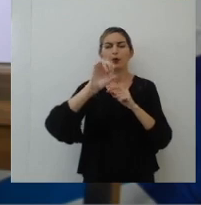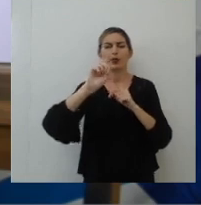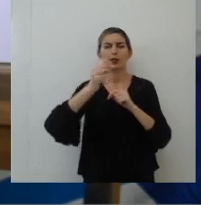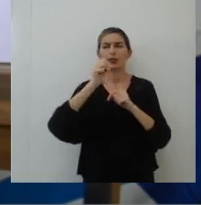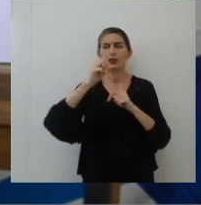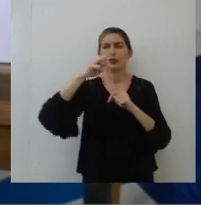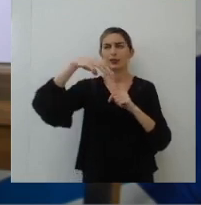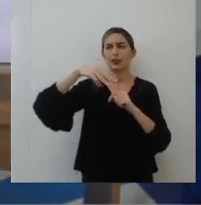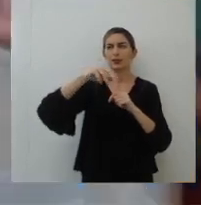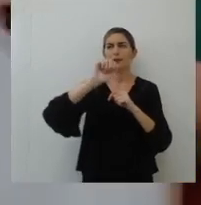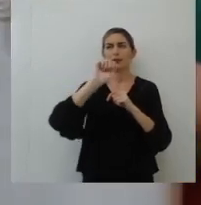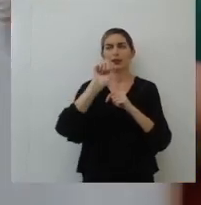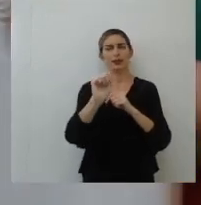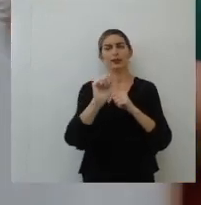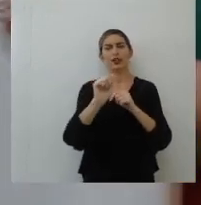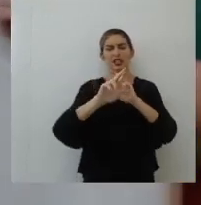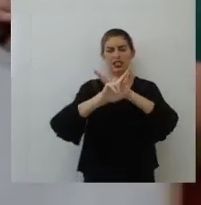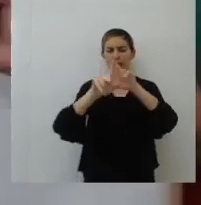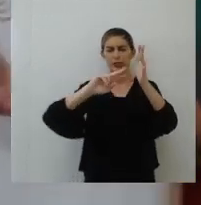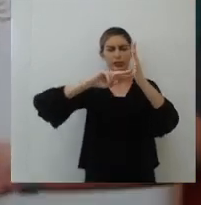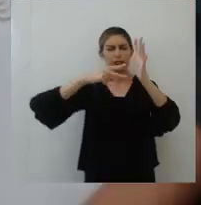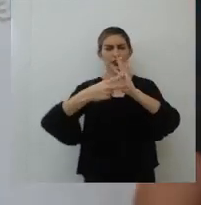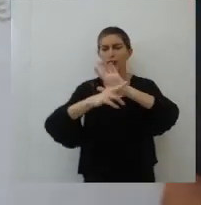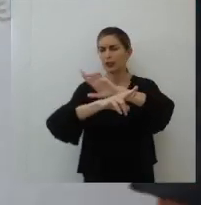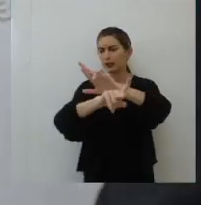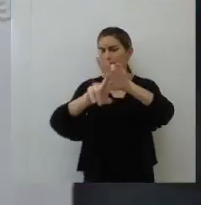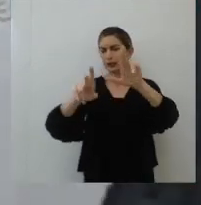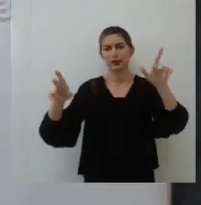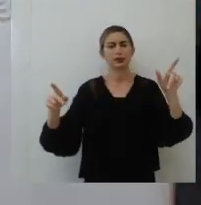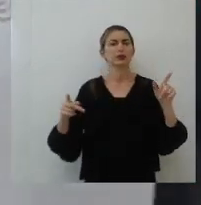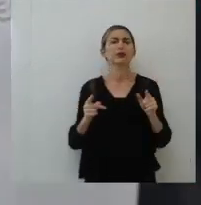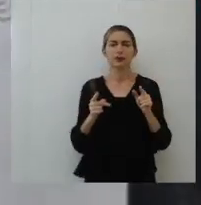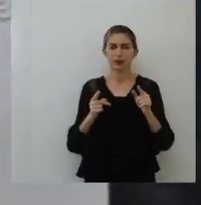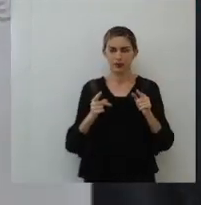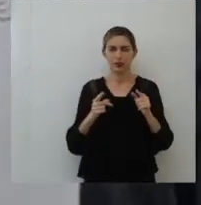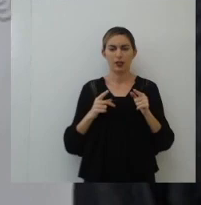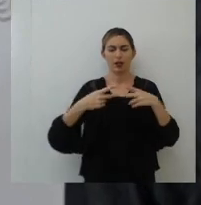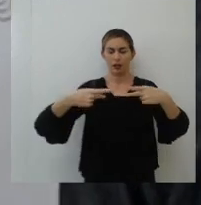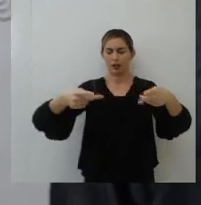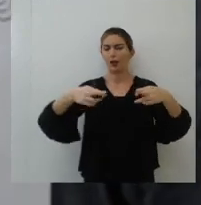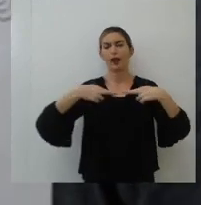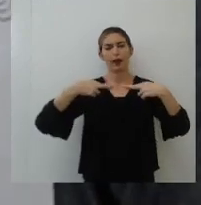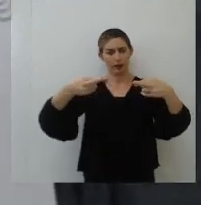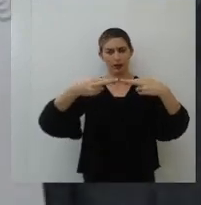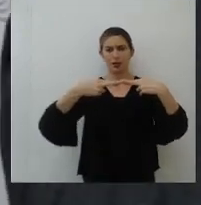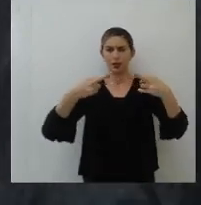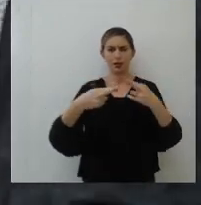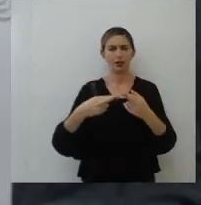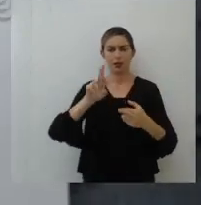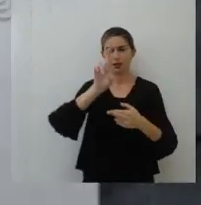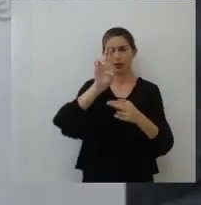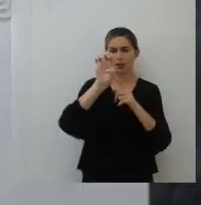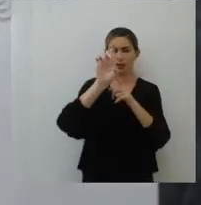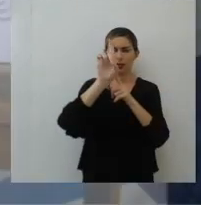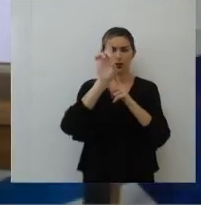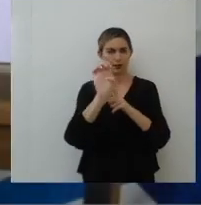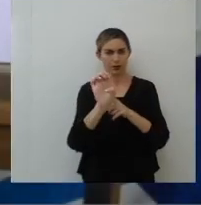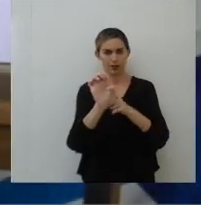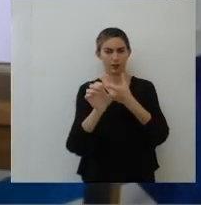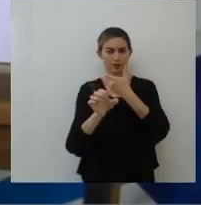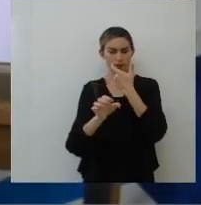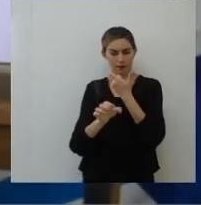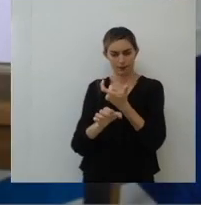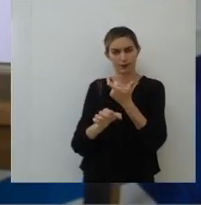Polissemia. Vários sentidos. A palavra rede, lá na charge, ela